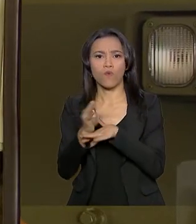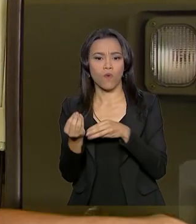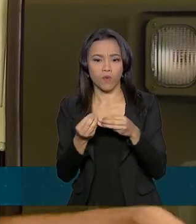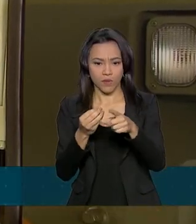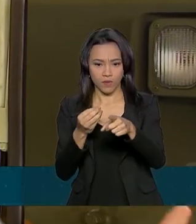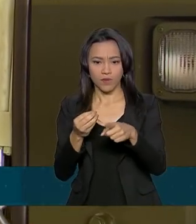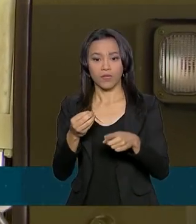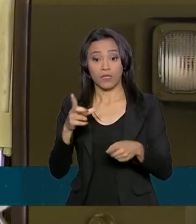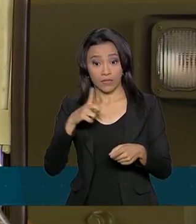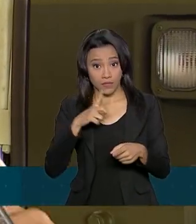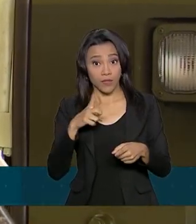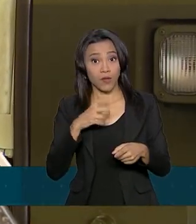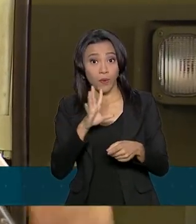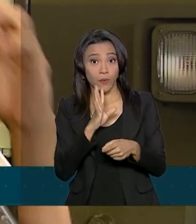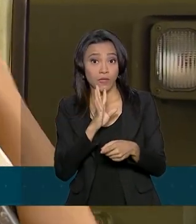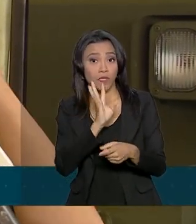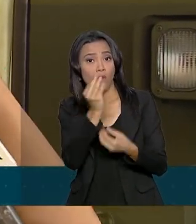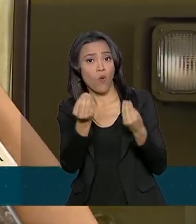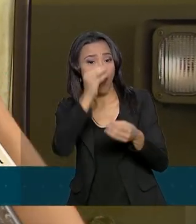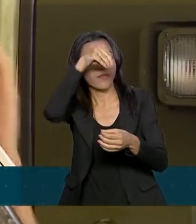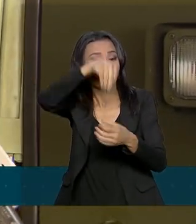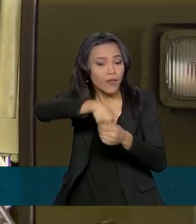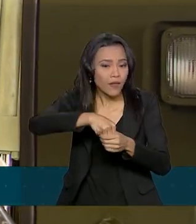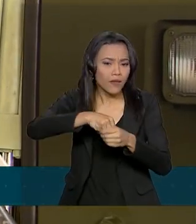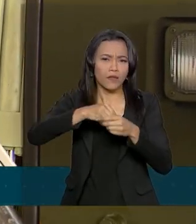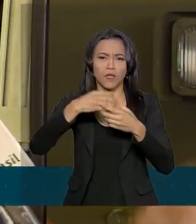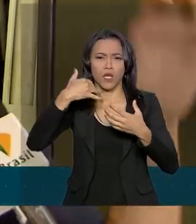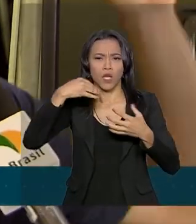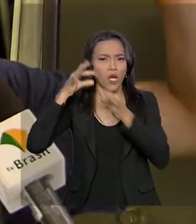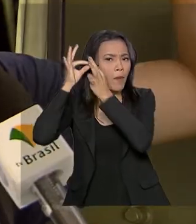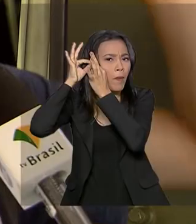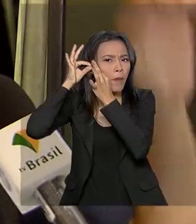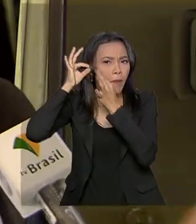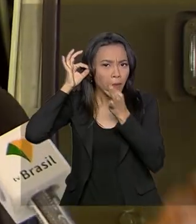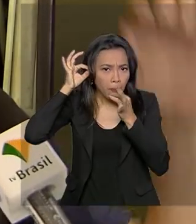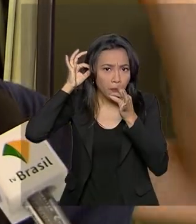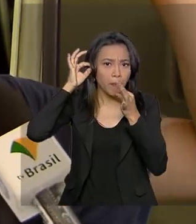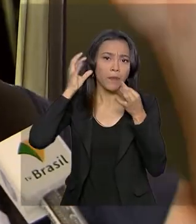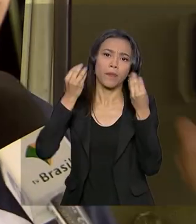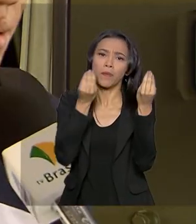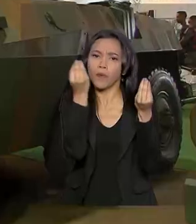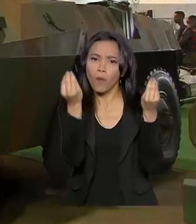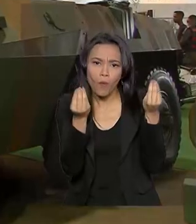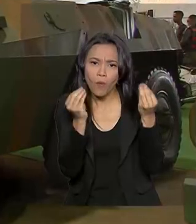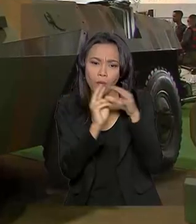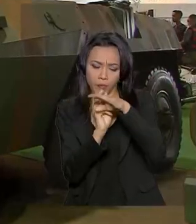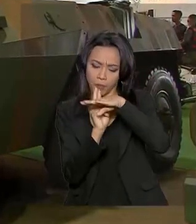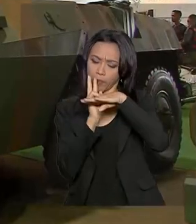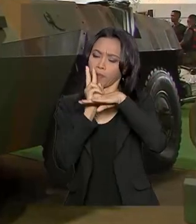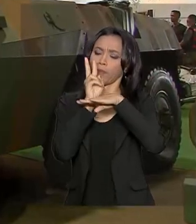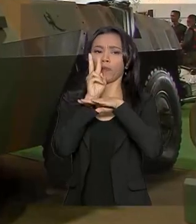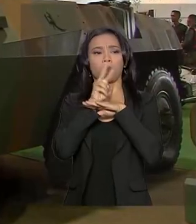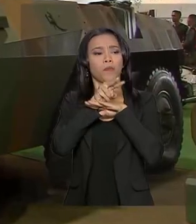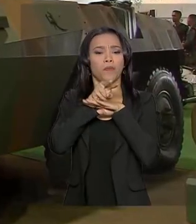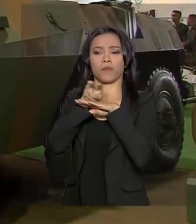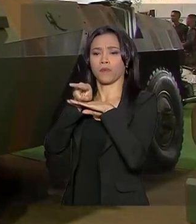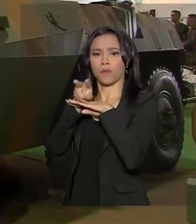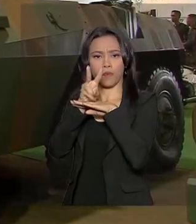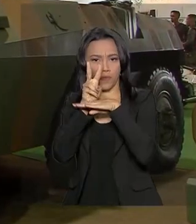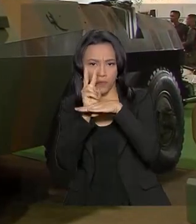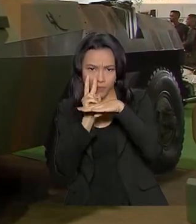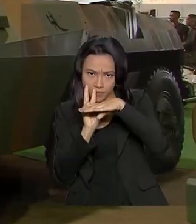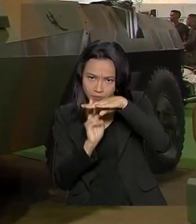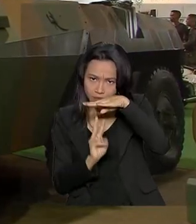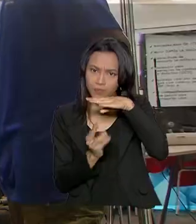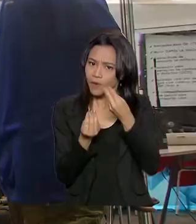é dentro de um tanque né meu negócio comunicação ver como é quem sempre subir também o exército trouxe o guarani